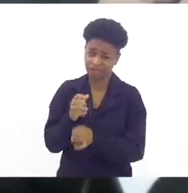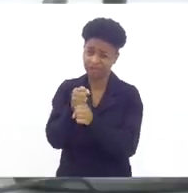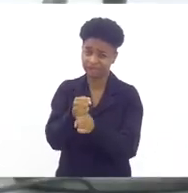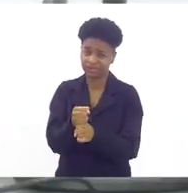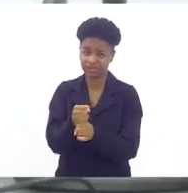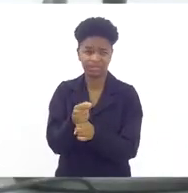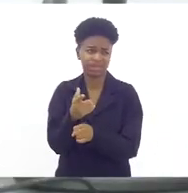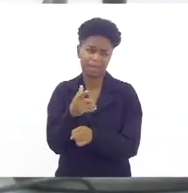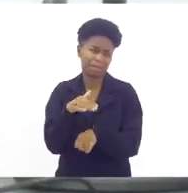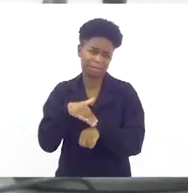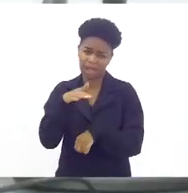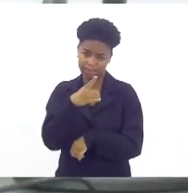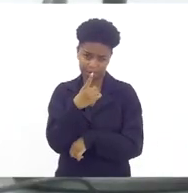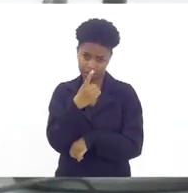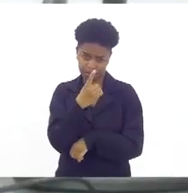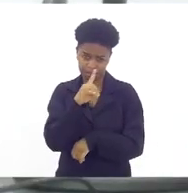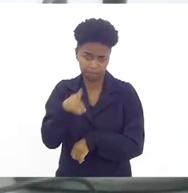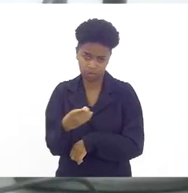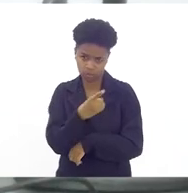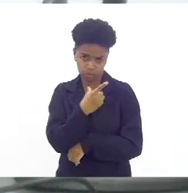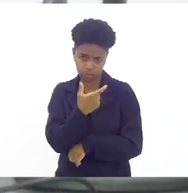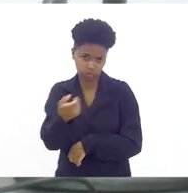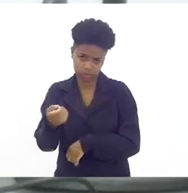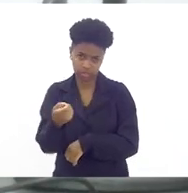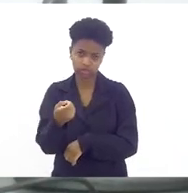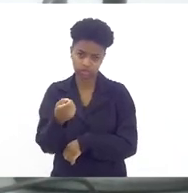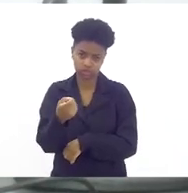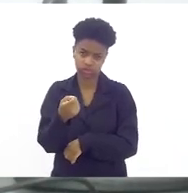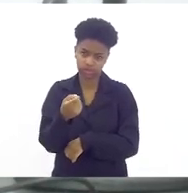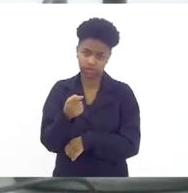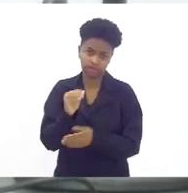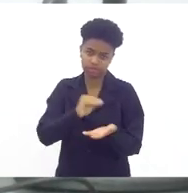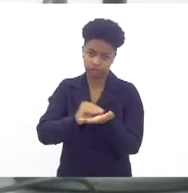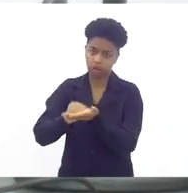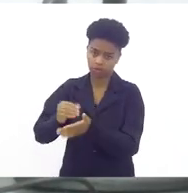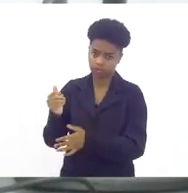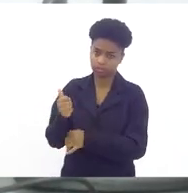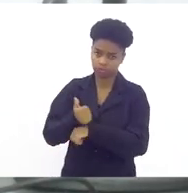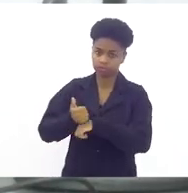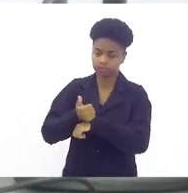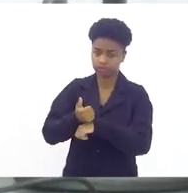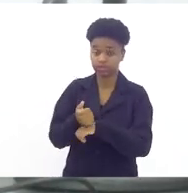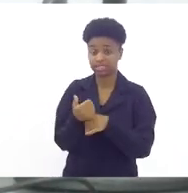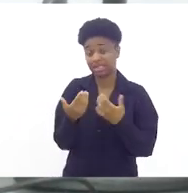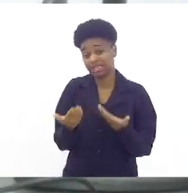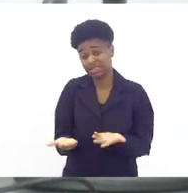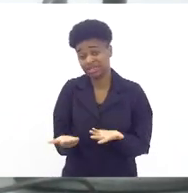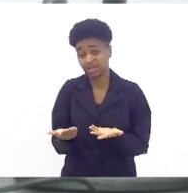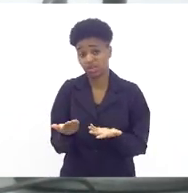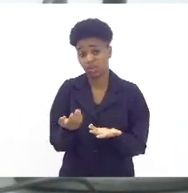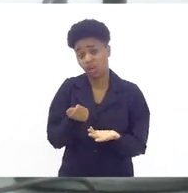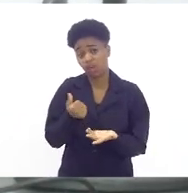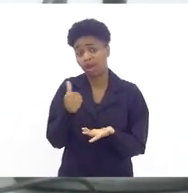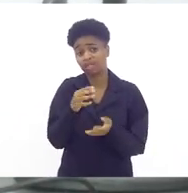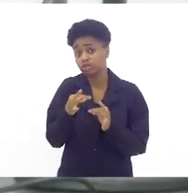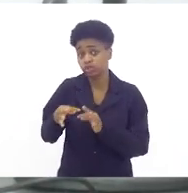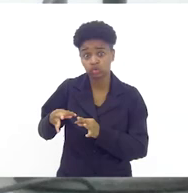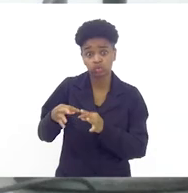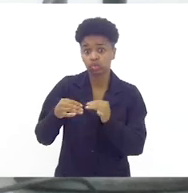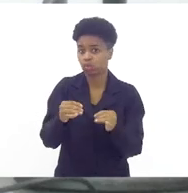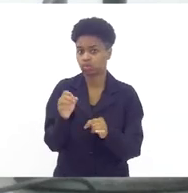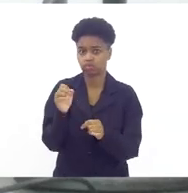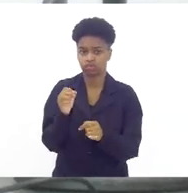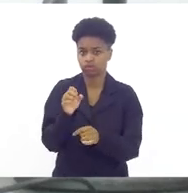dá mais de 1.200 cargos assim é vago né então quase a totalidade dos carros